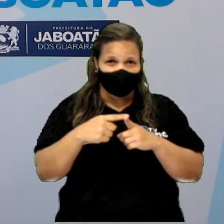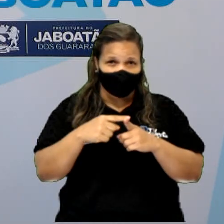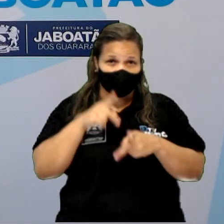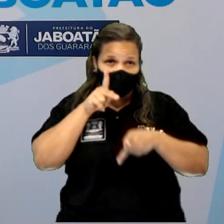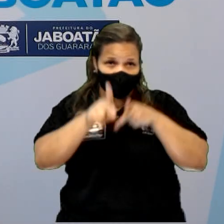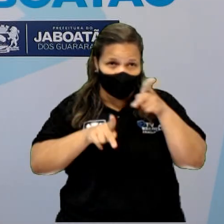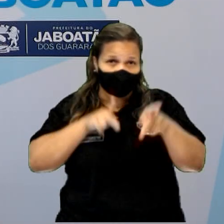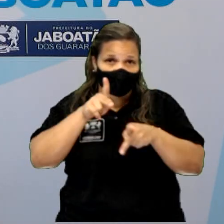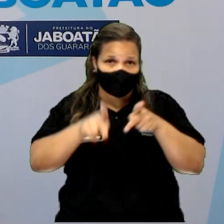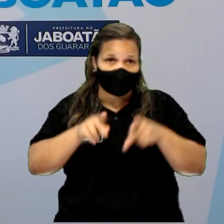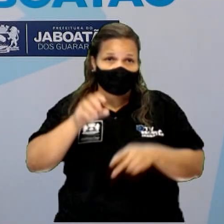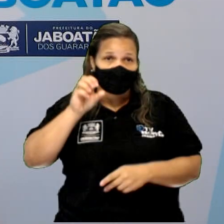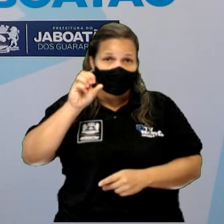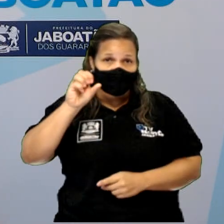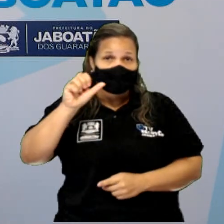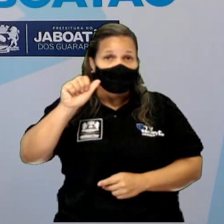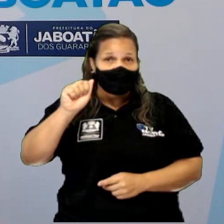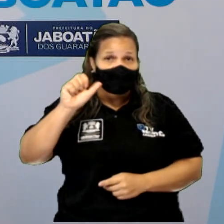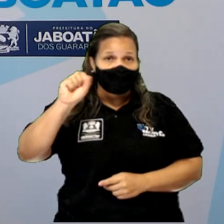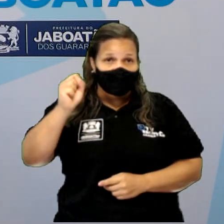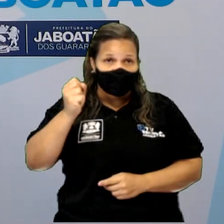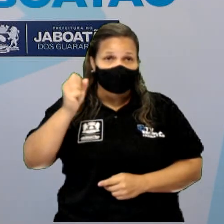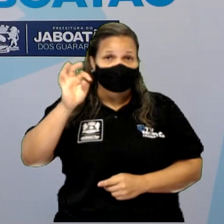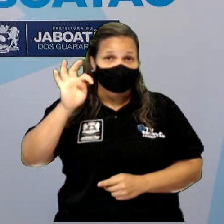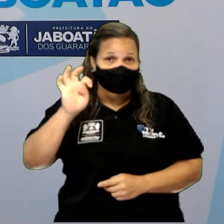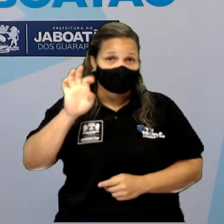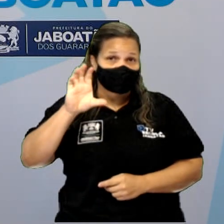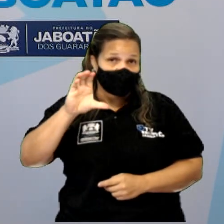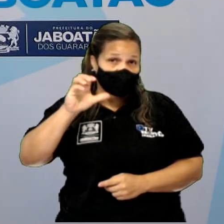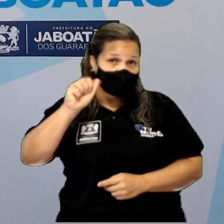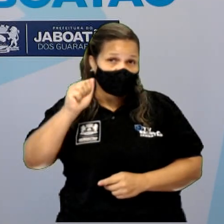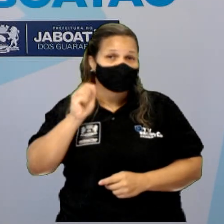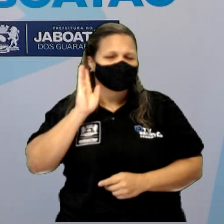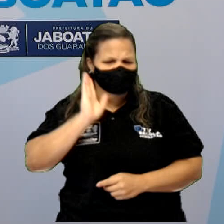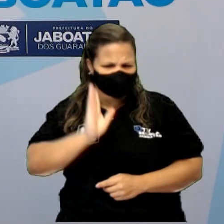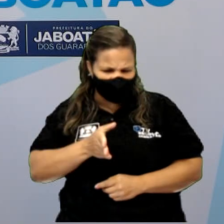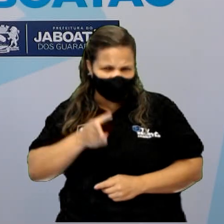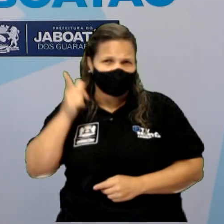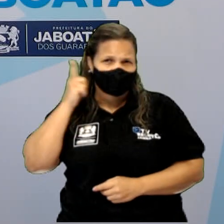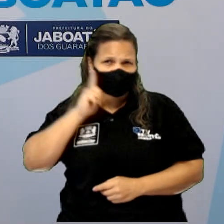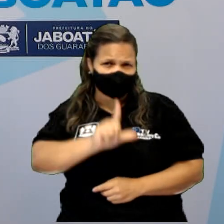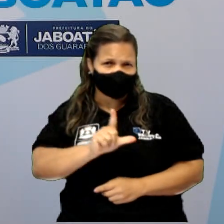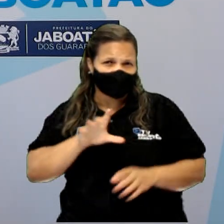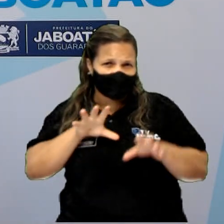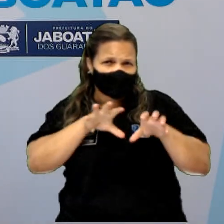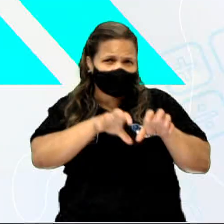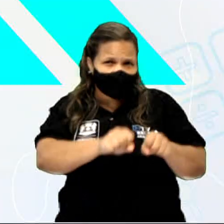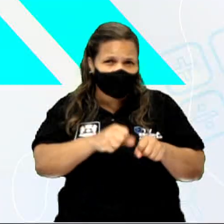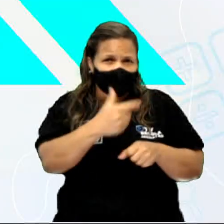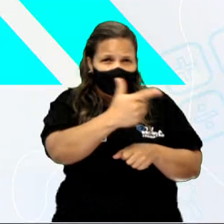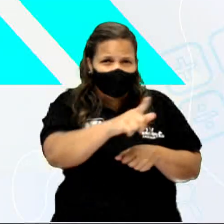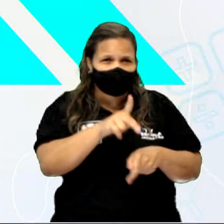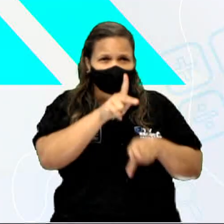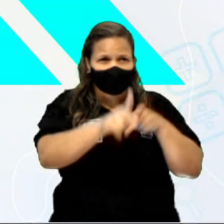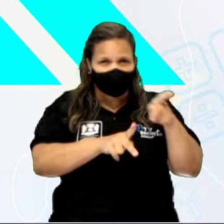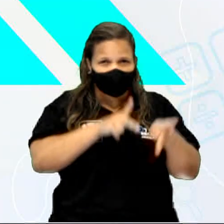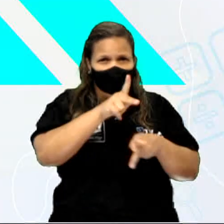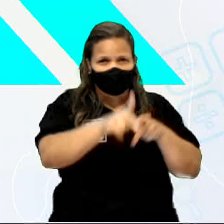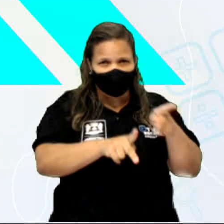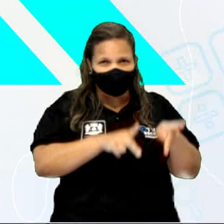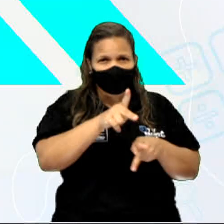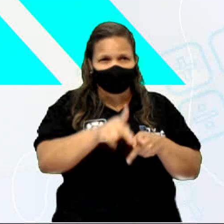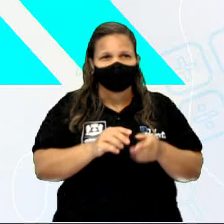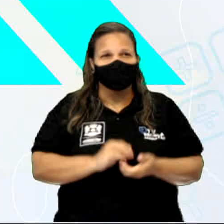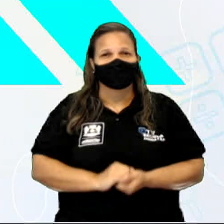vários povos. Os incas já haviam também dominado outra região e vários povos. Vamos dar uma olhada? Bom,